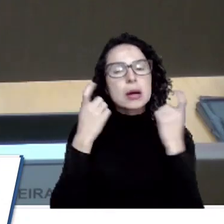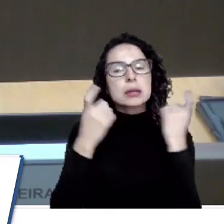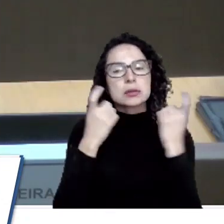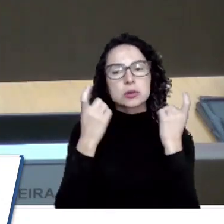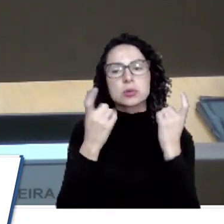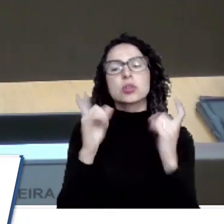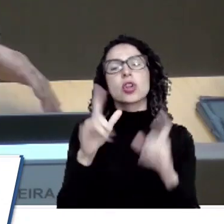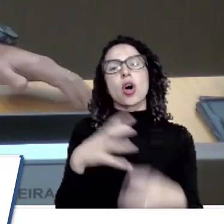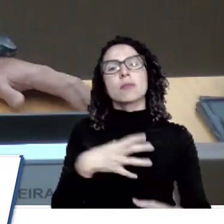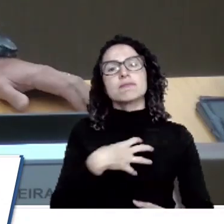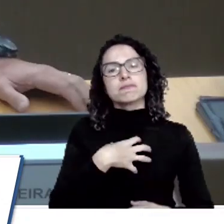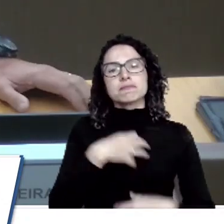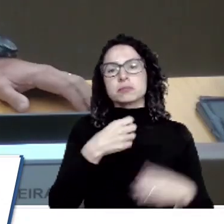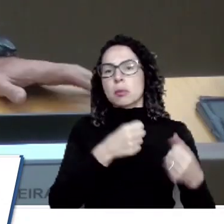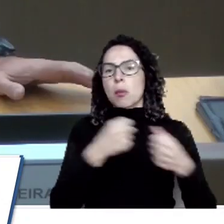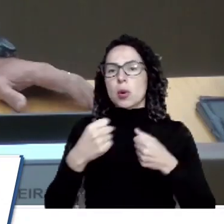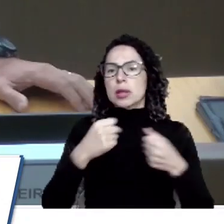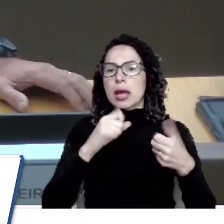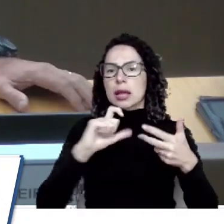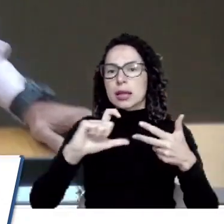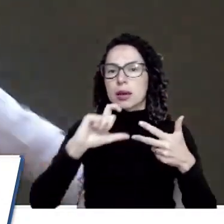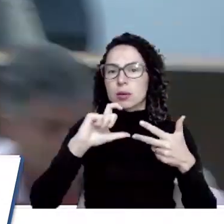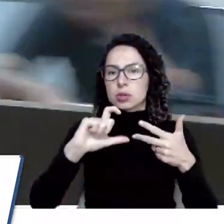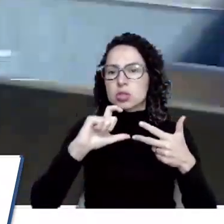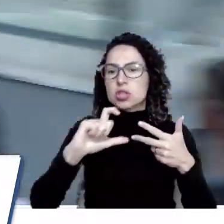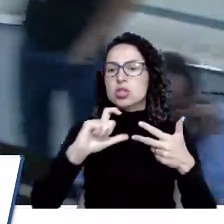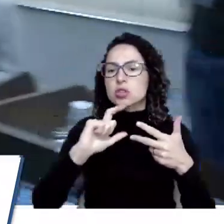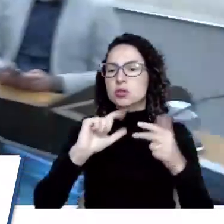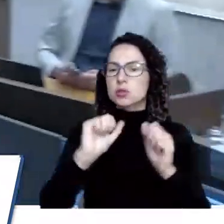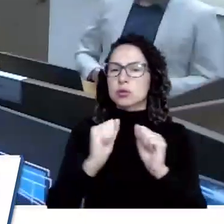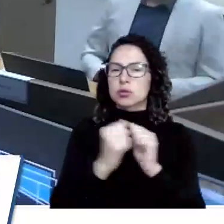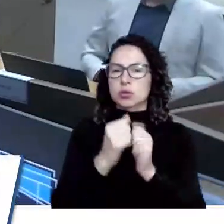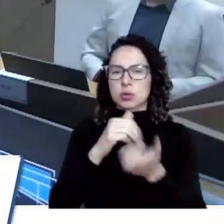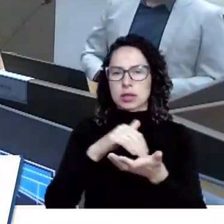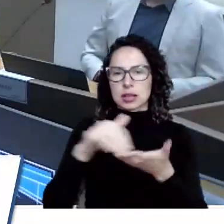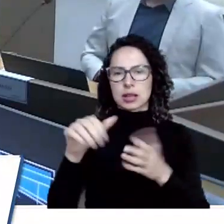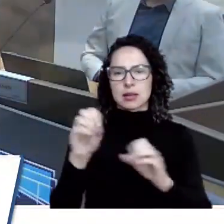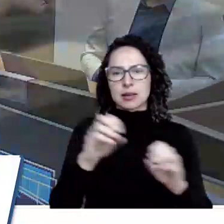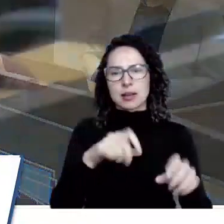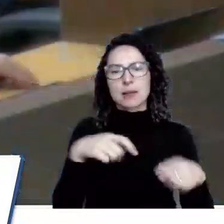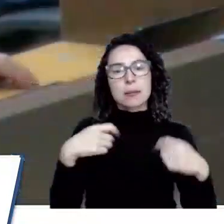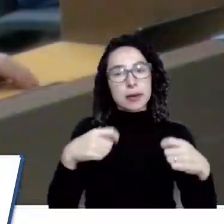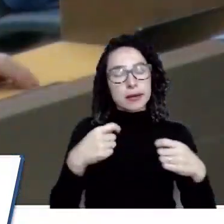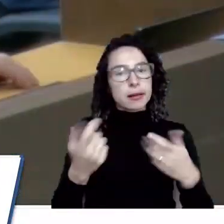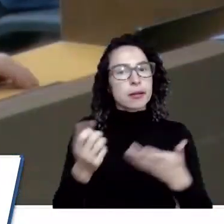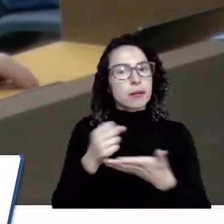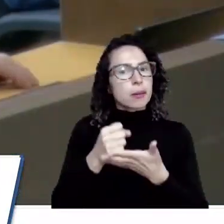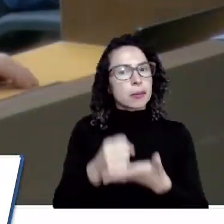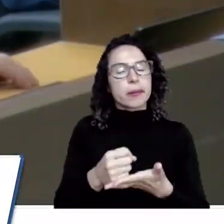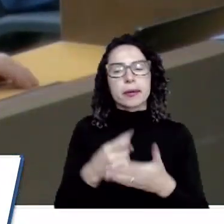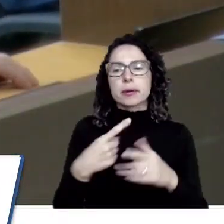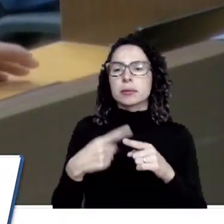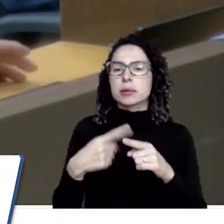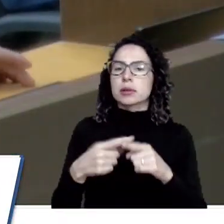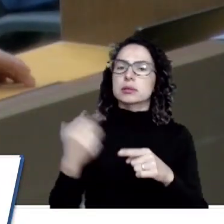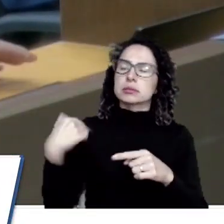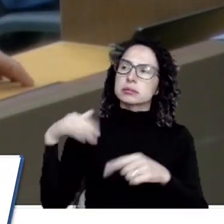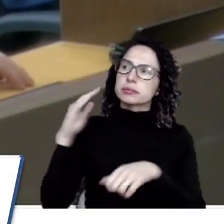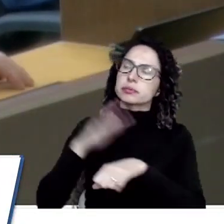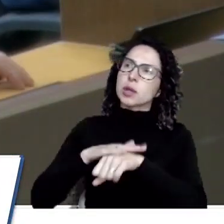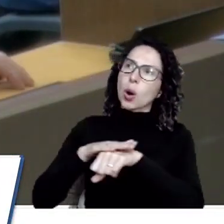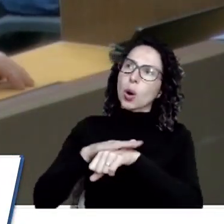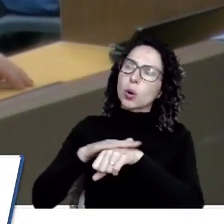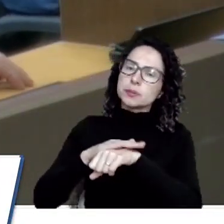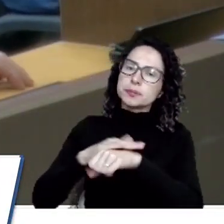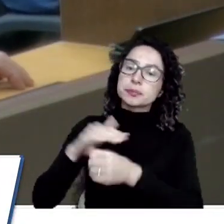o executivo, junto à Secretaria de Educação, tem que ter algo, porque numa última conversa que eu tive, a secretária